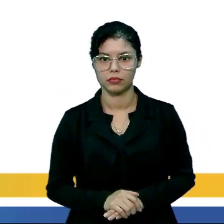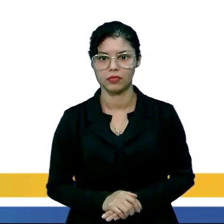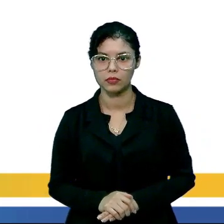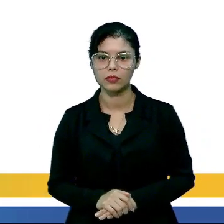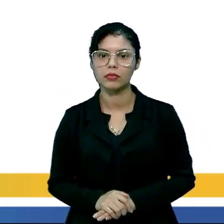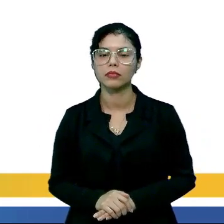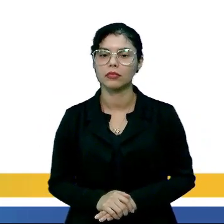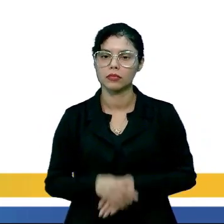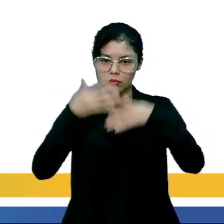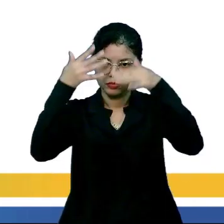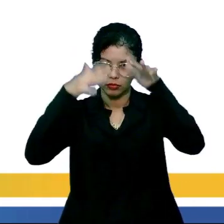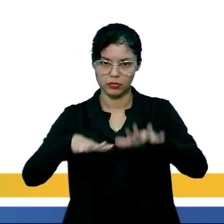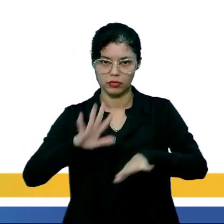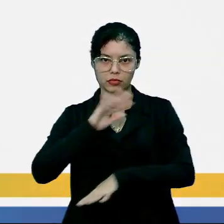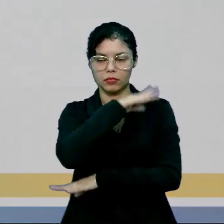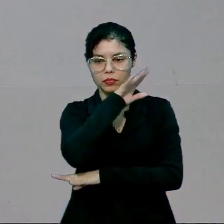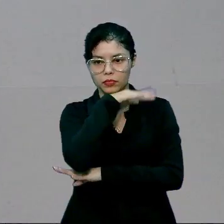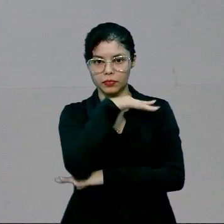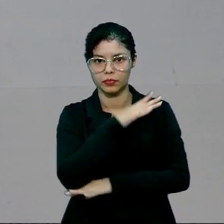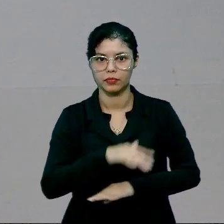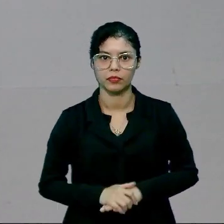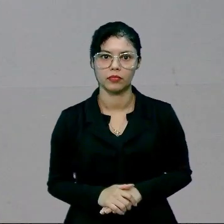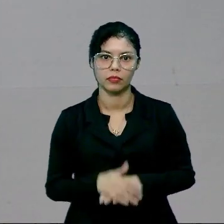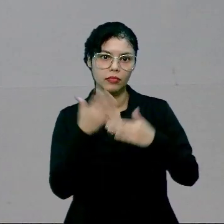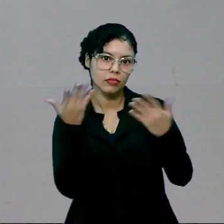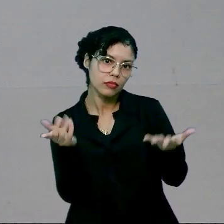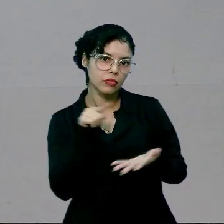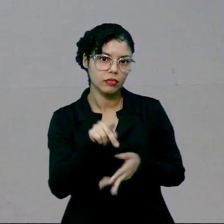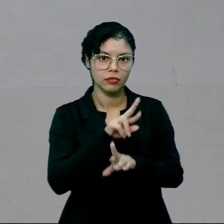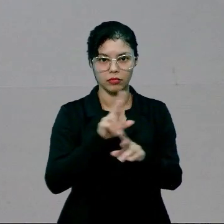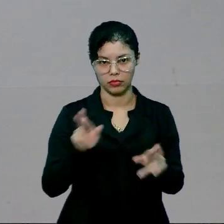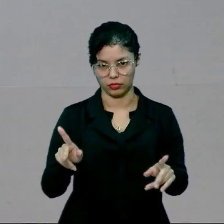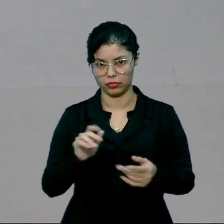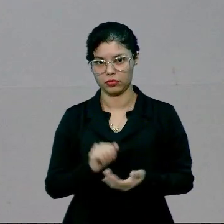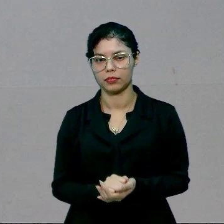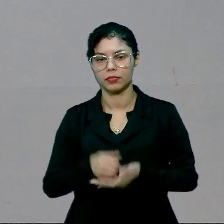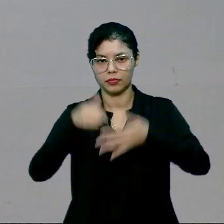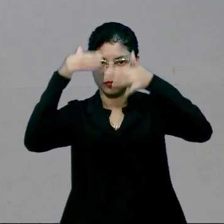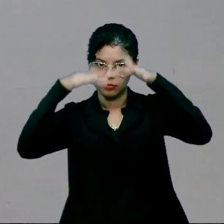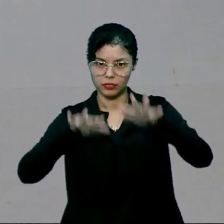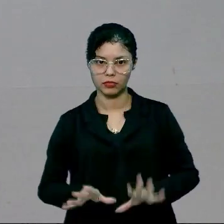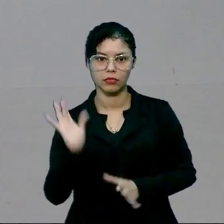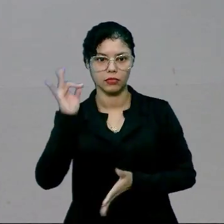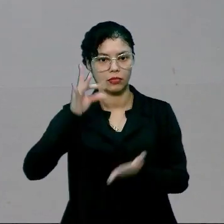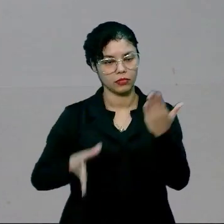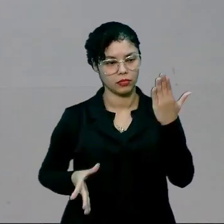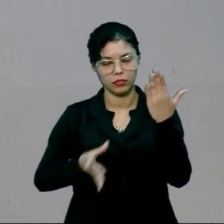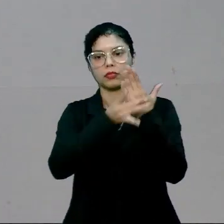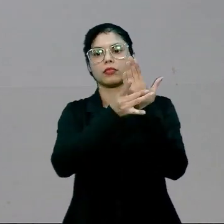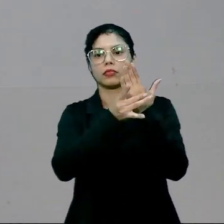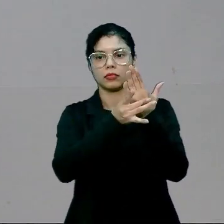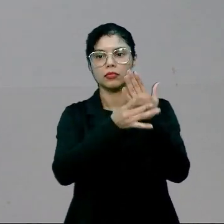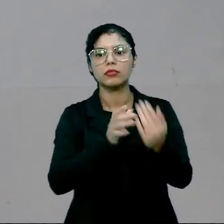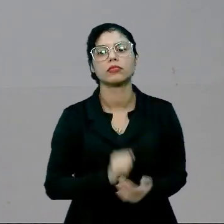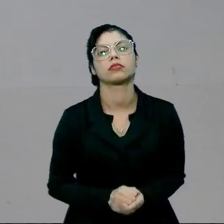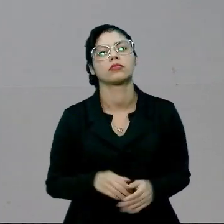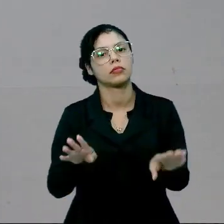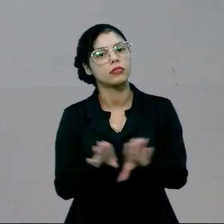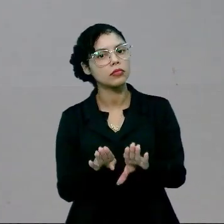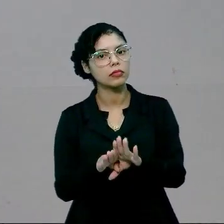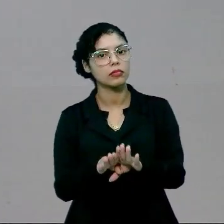gente tem também a natureza animal, então é isso que difere o naturalismo do realismo, enquanto o realismo